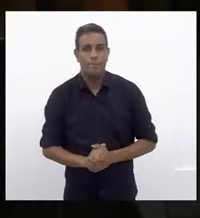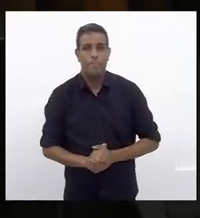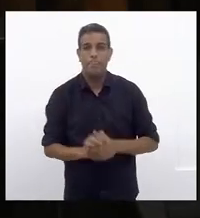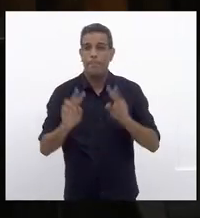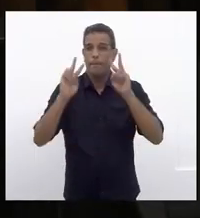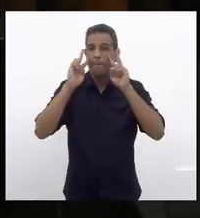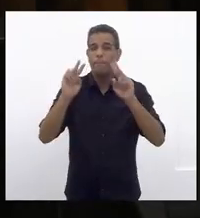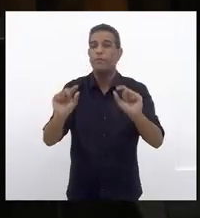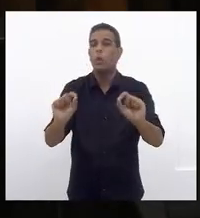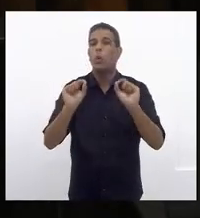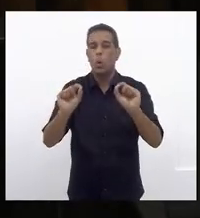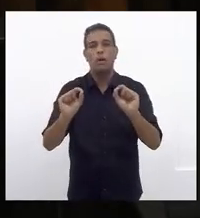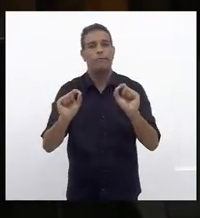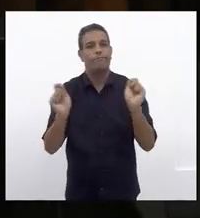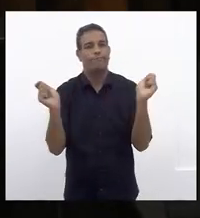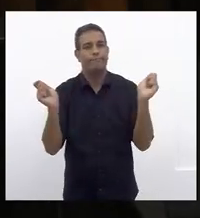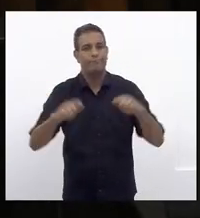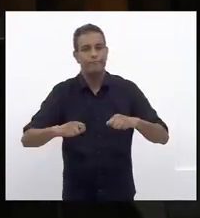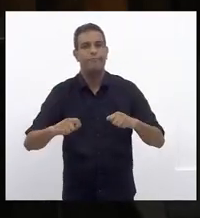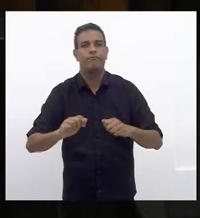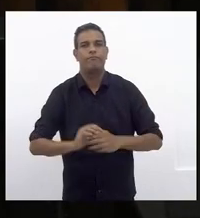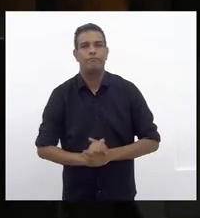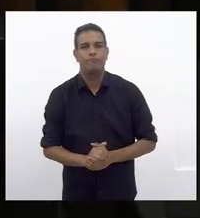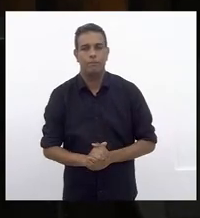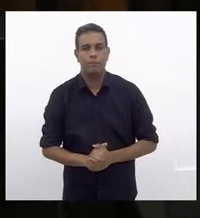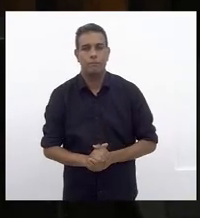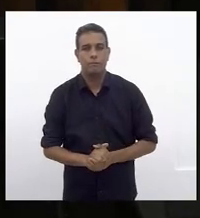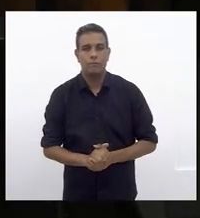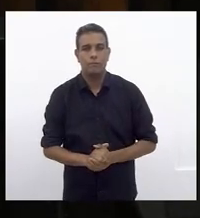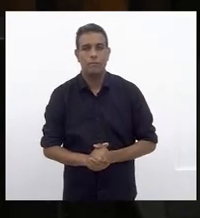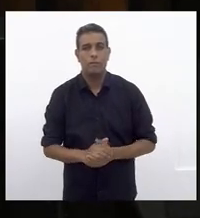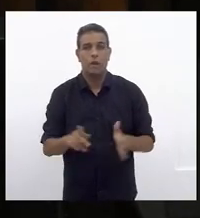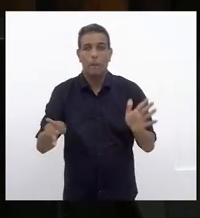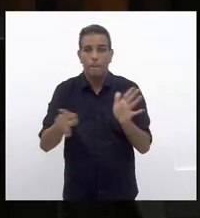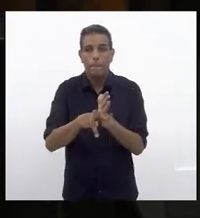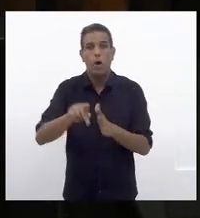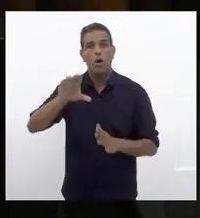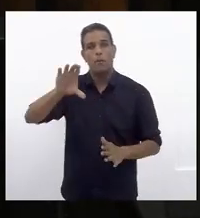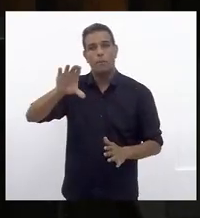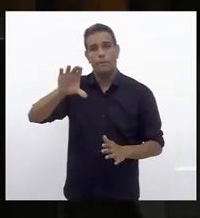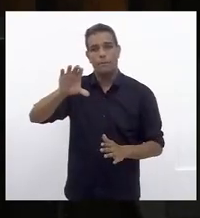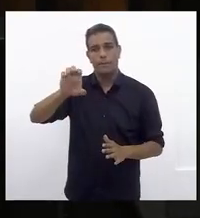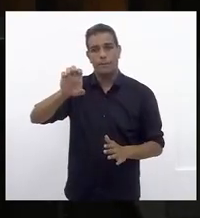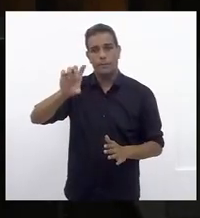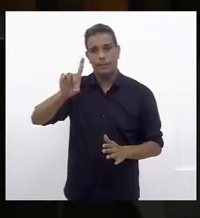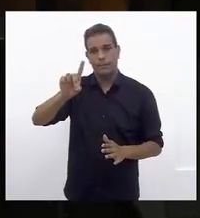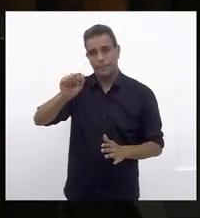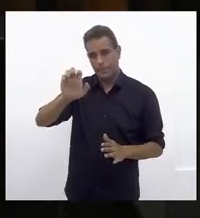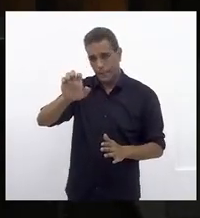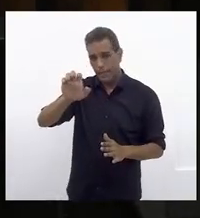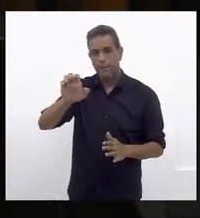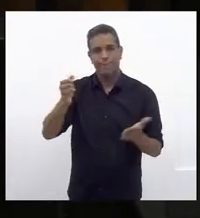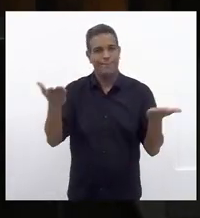visa que os cedanianos que estão